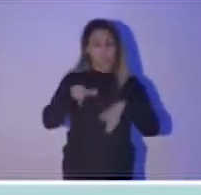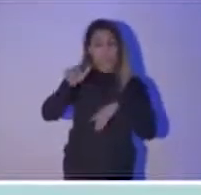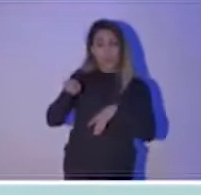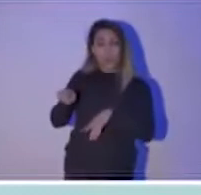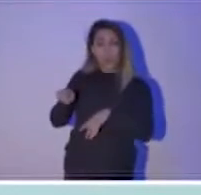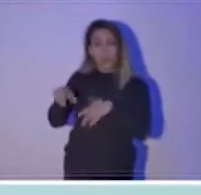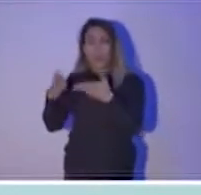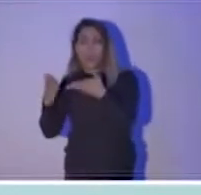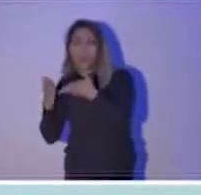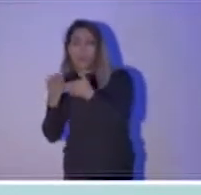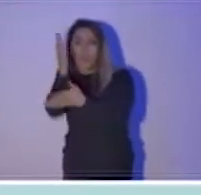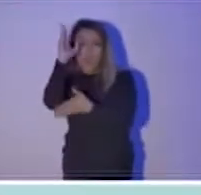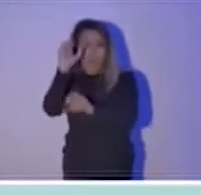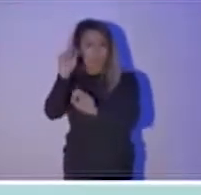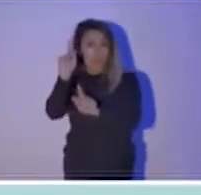segundo seria: